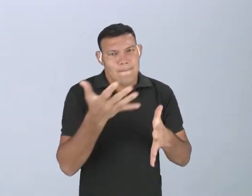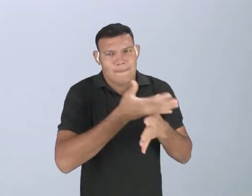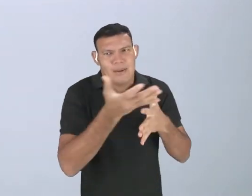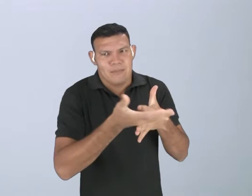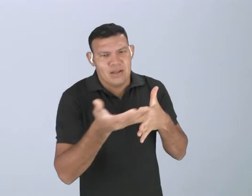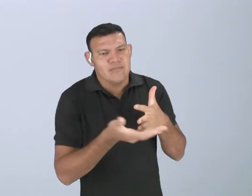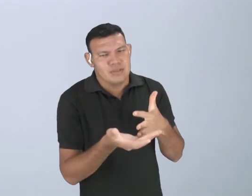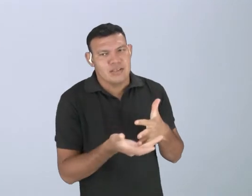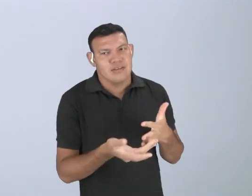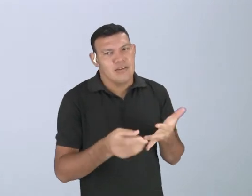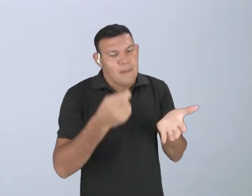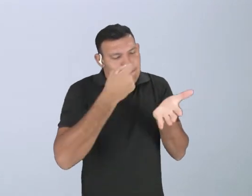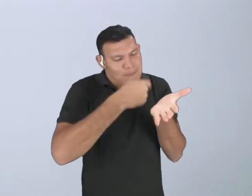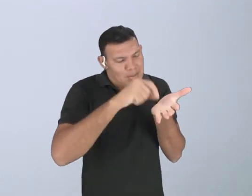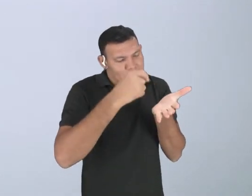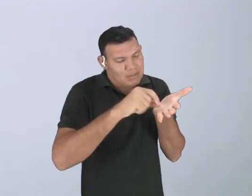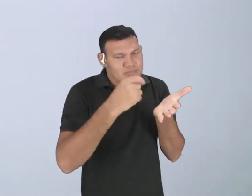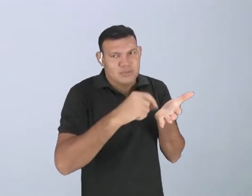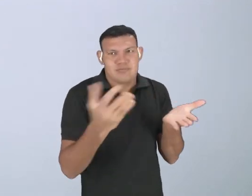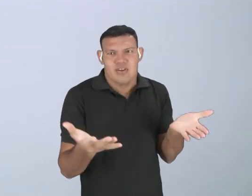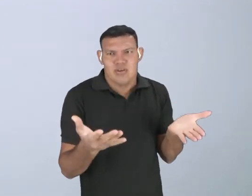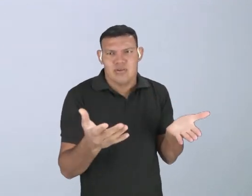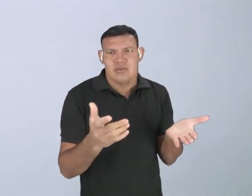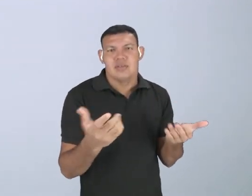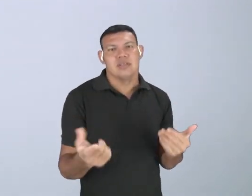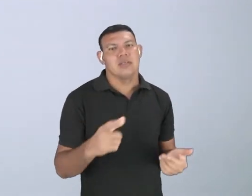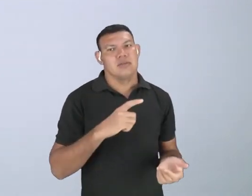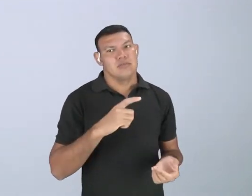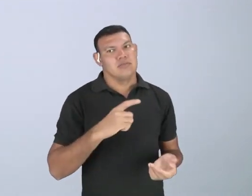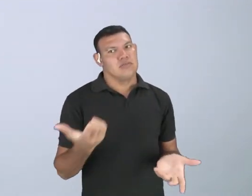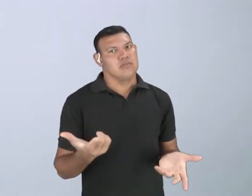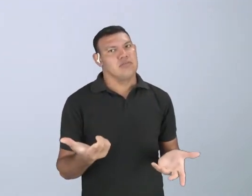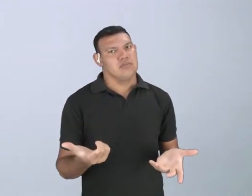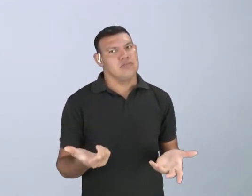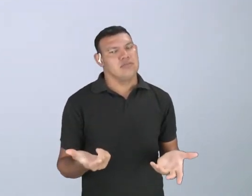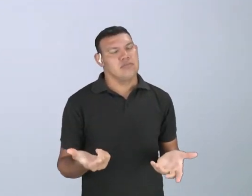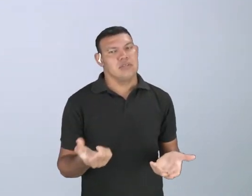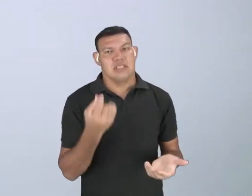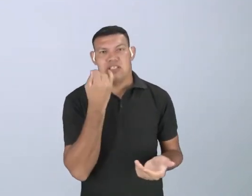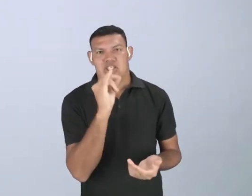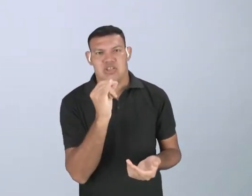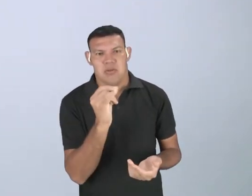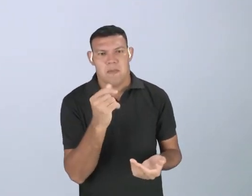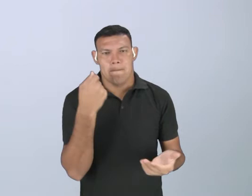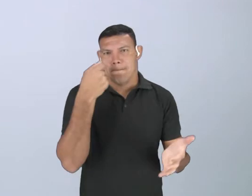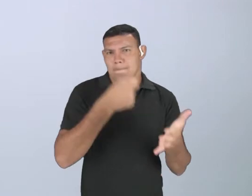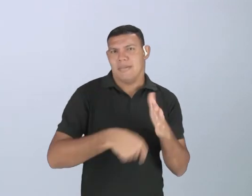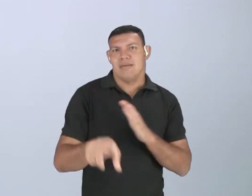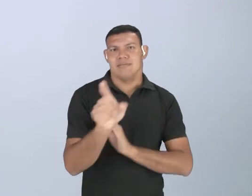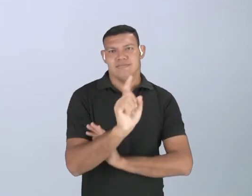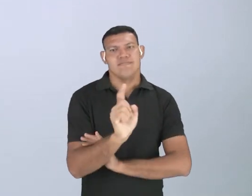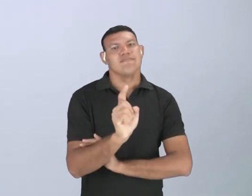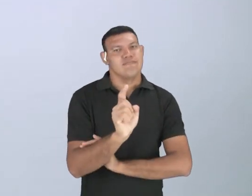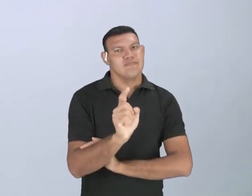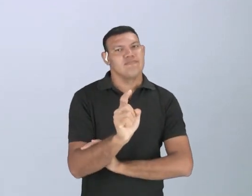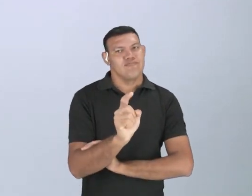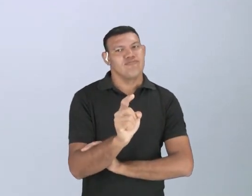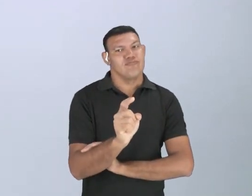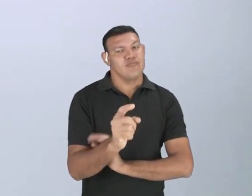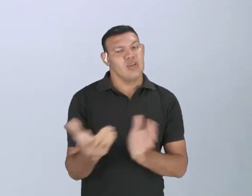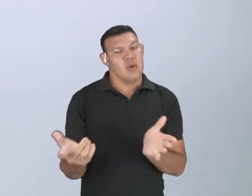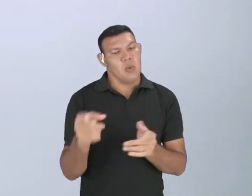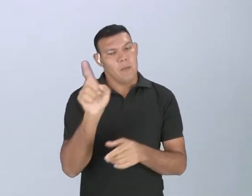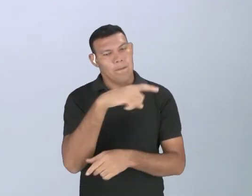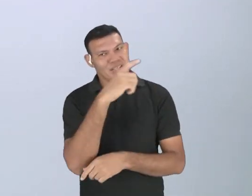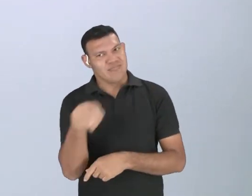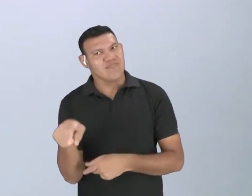você não pagar, né, o que acontece? Seu nome vai para o SPC, para assim por diante. E a distinção de público e privado, isso existe,